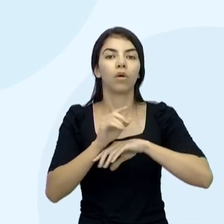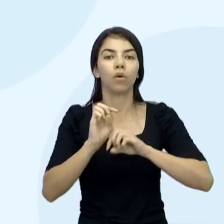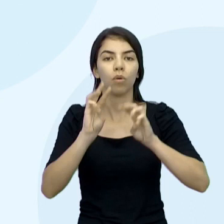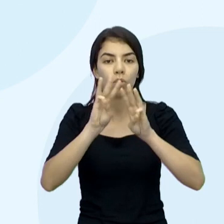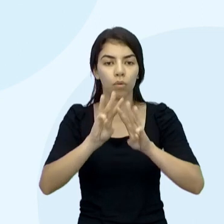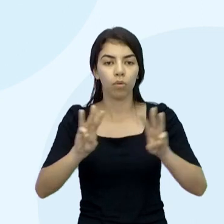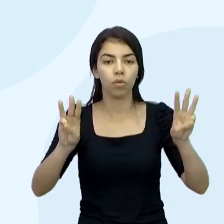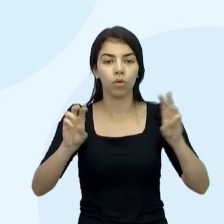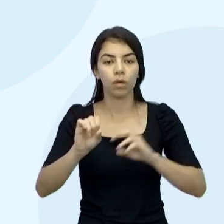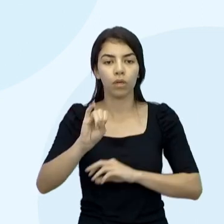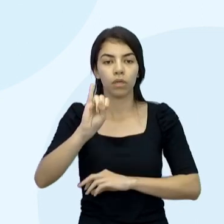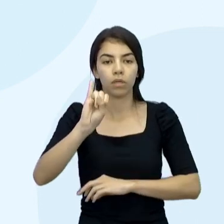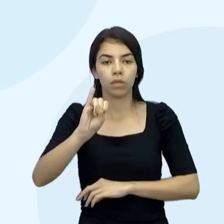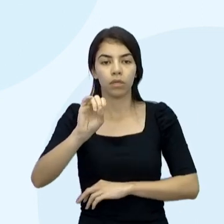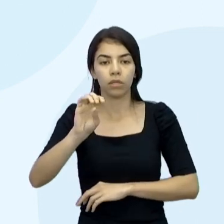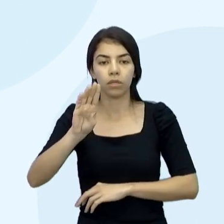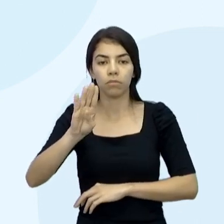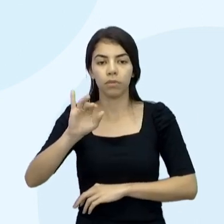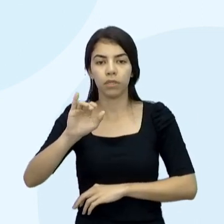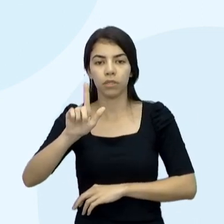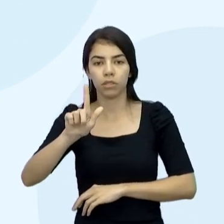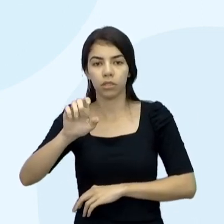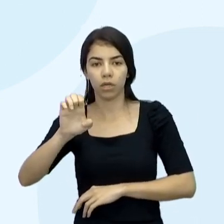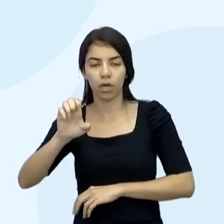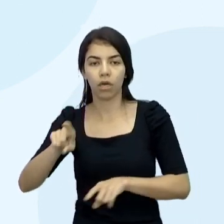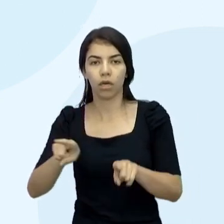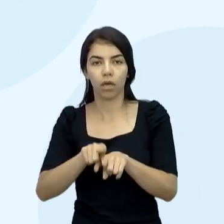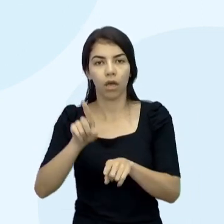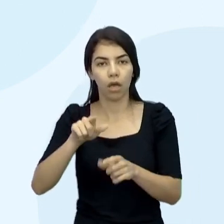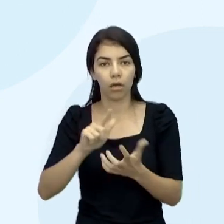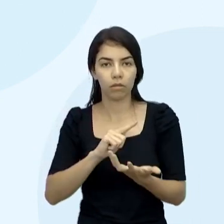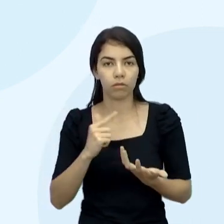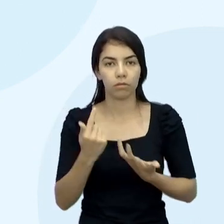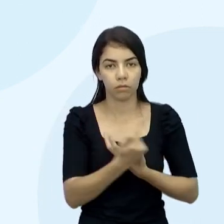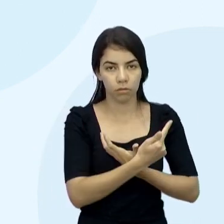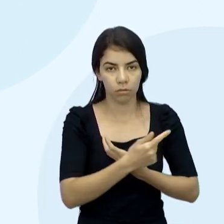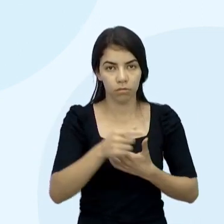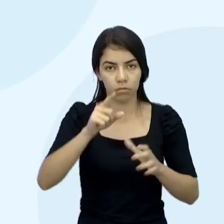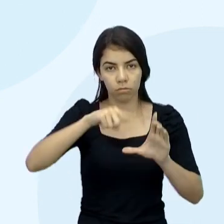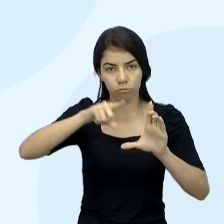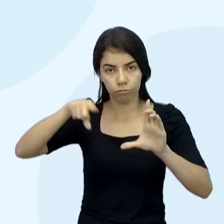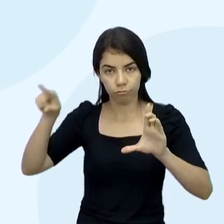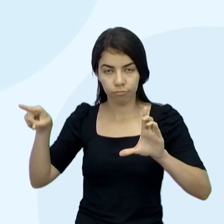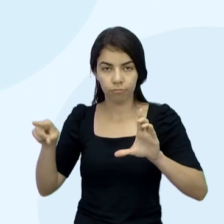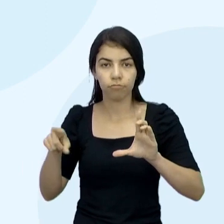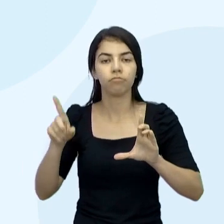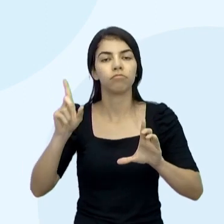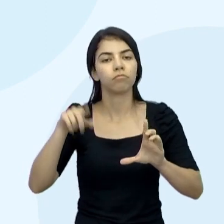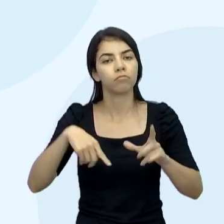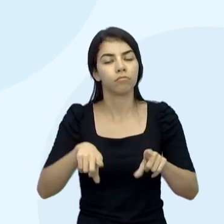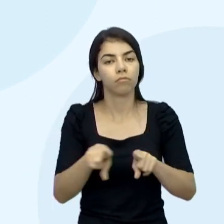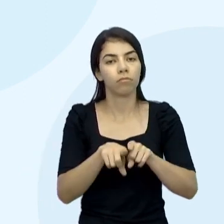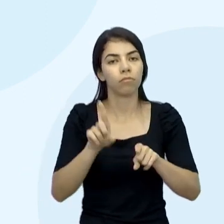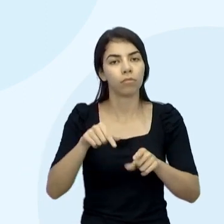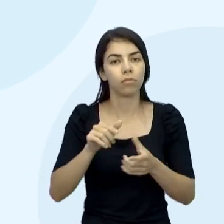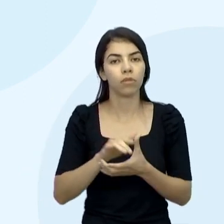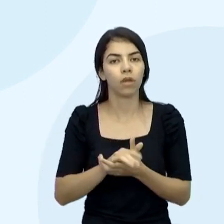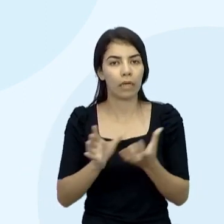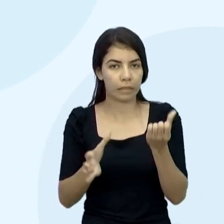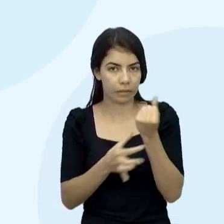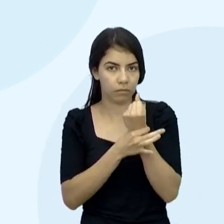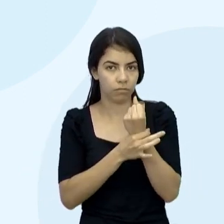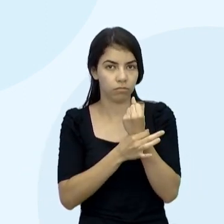do IBGE, sim, Instituto Brasileiro de Geografia e Estatística, absolutamente